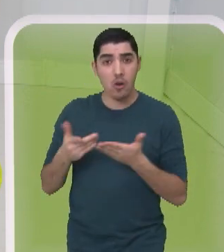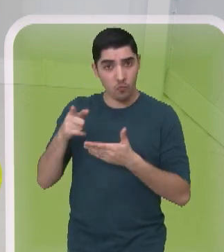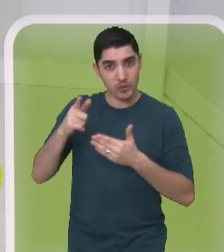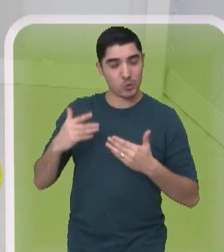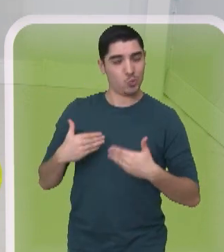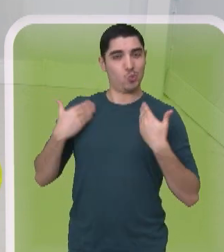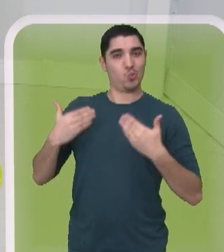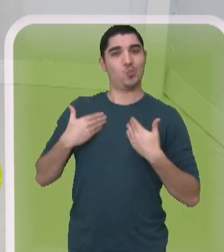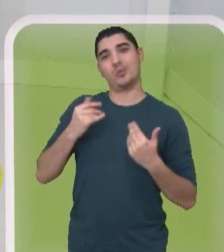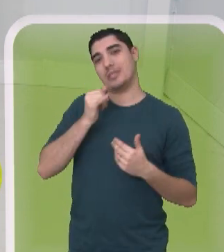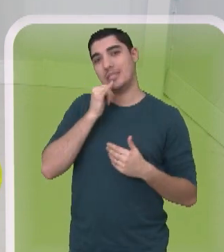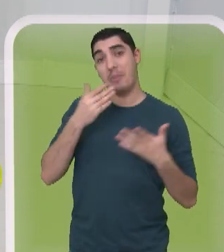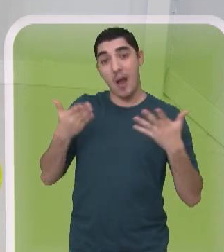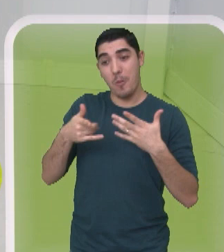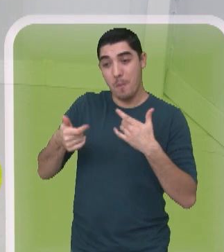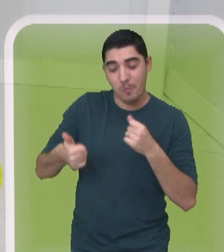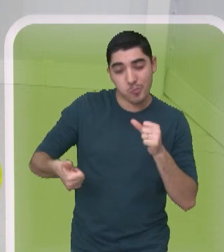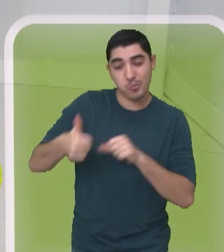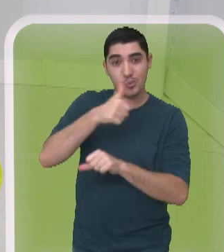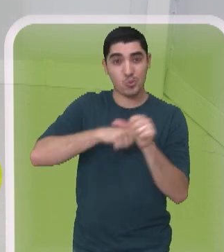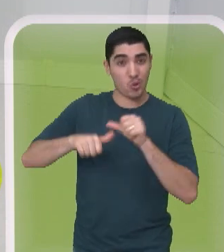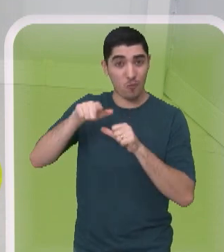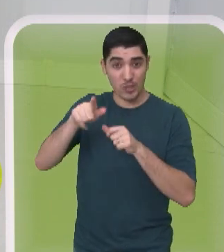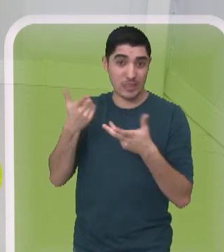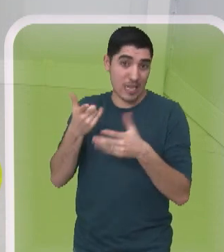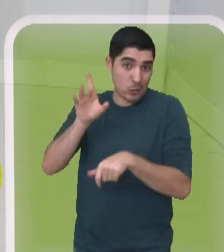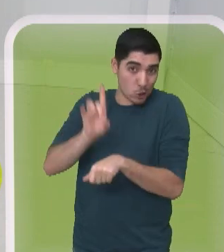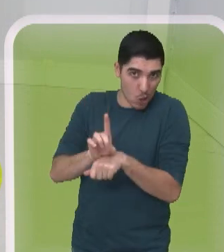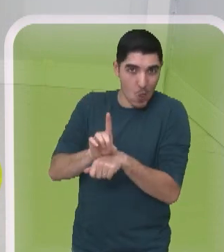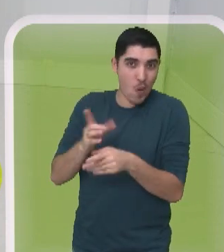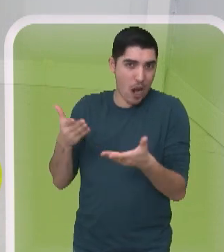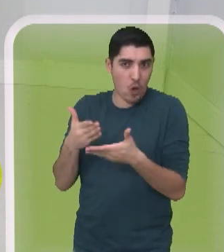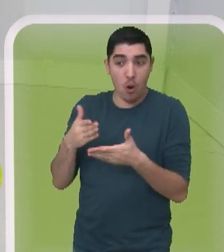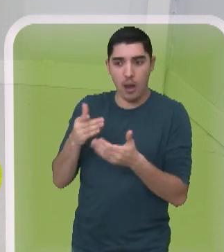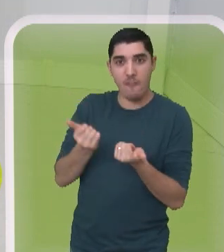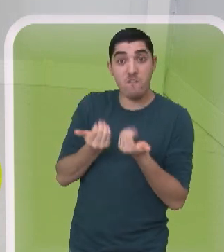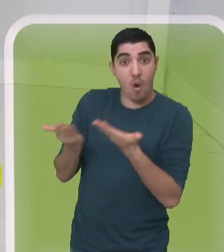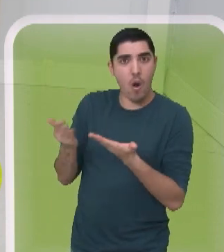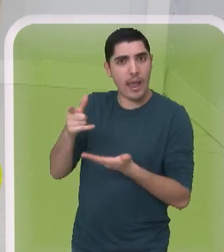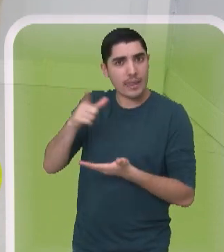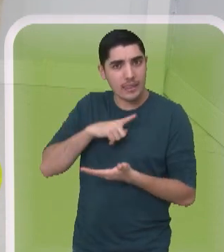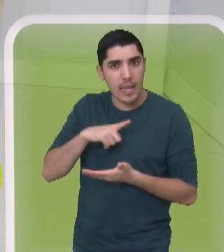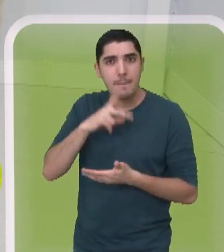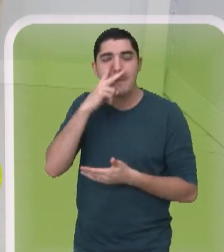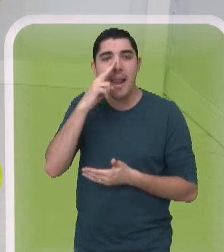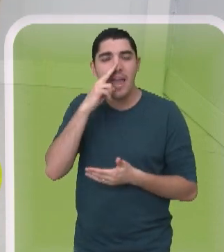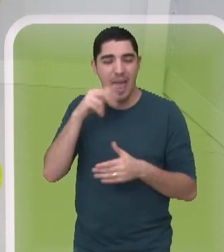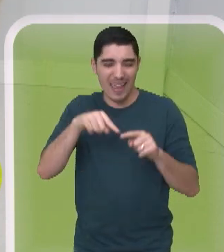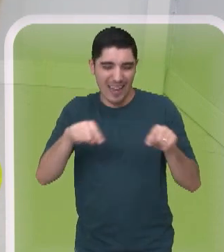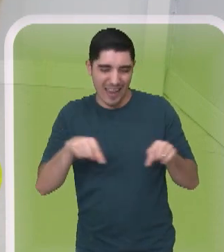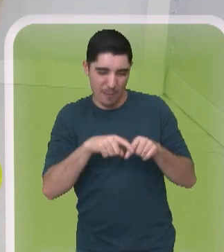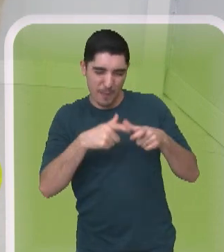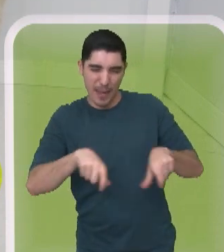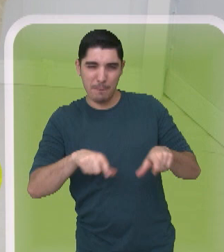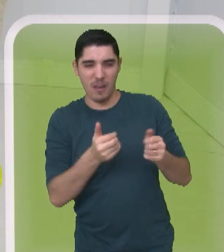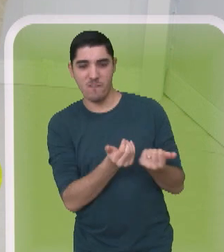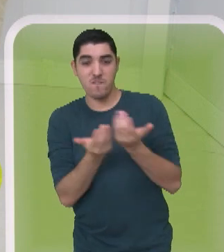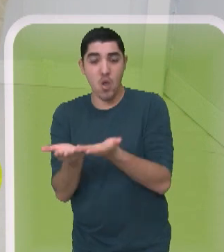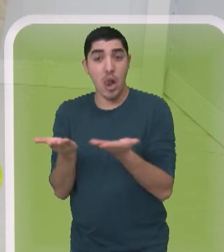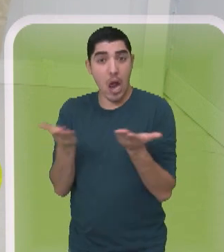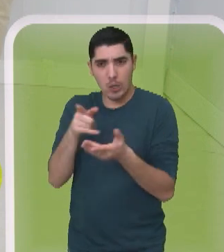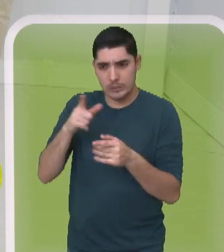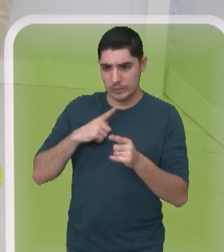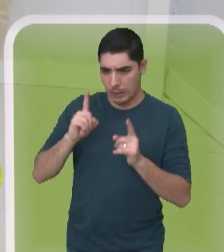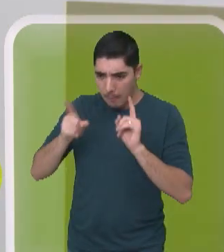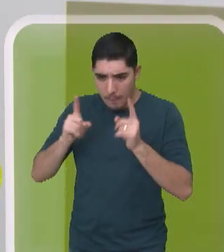fato dessa correria que você tem que fazer, tudo que cerca fora as quatro linhas, agora que você assumiu a SAF? Sim, é bastante coisa, porque